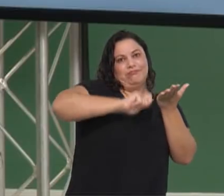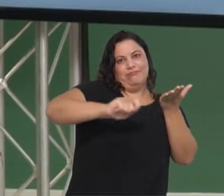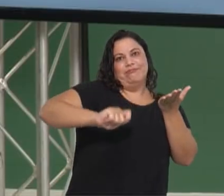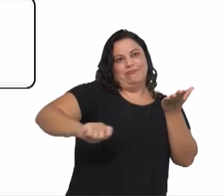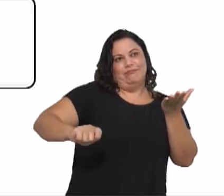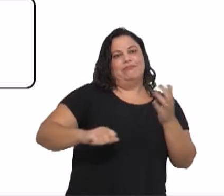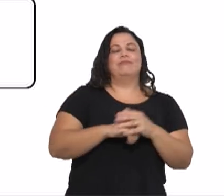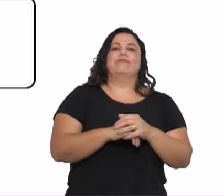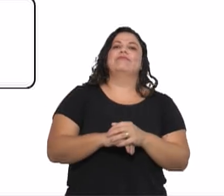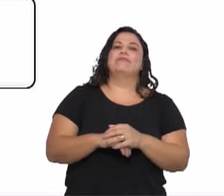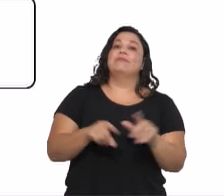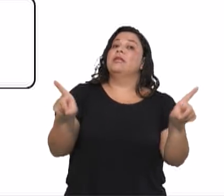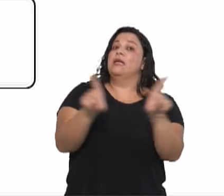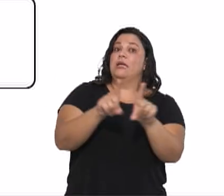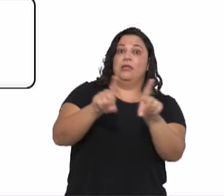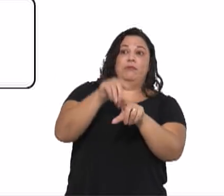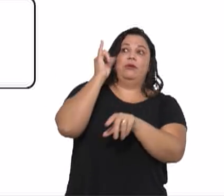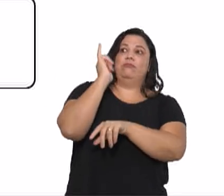o conto